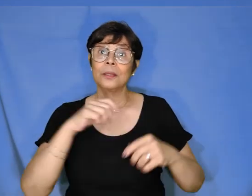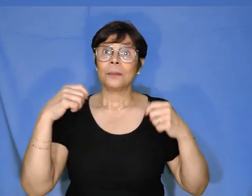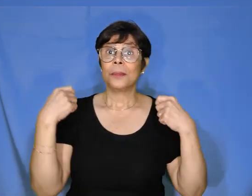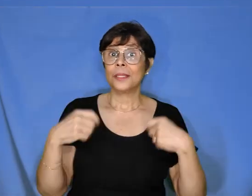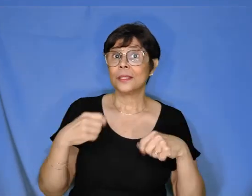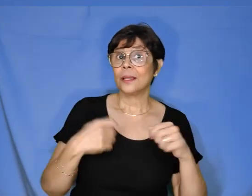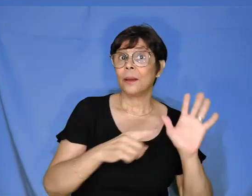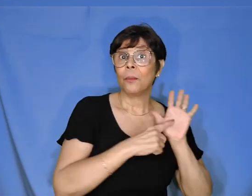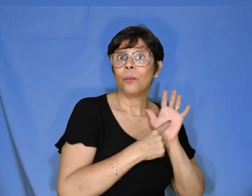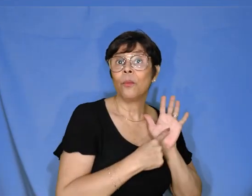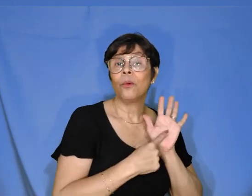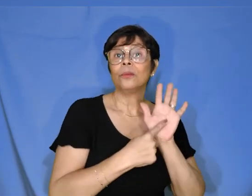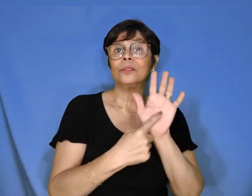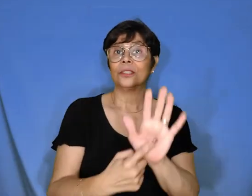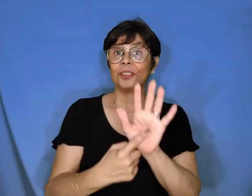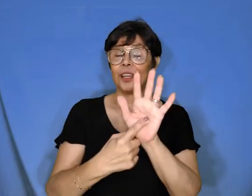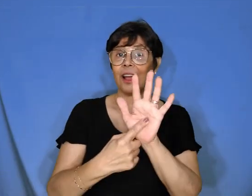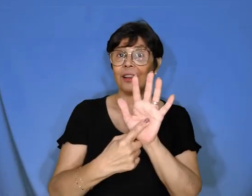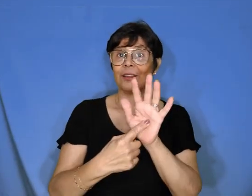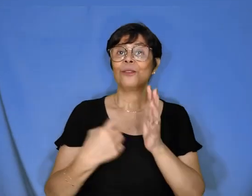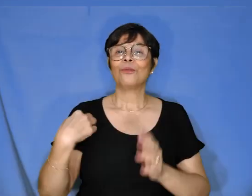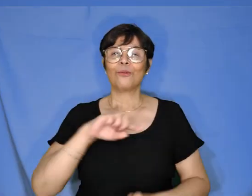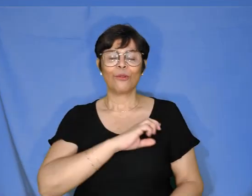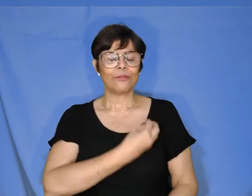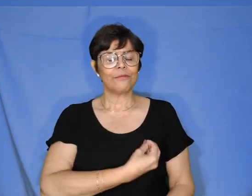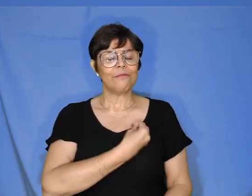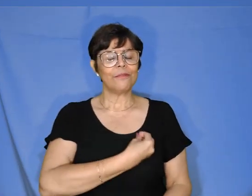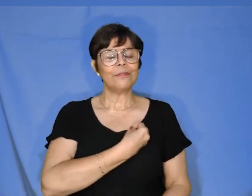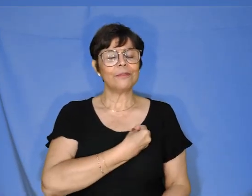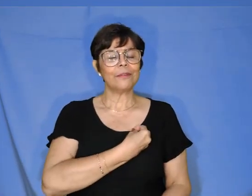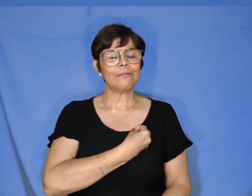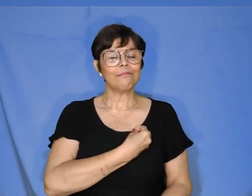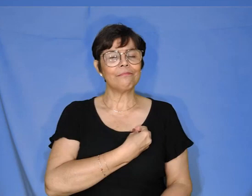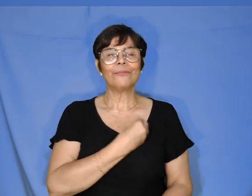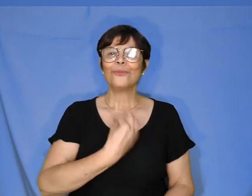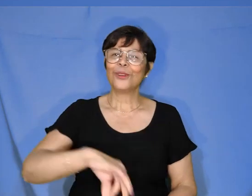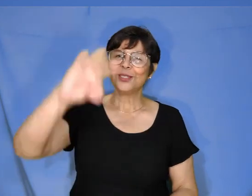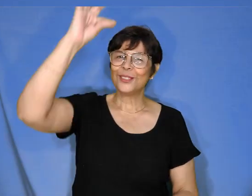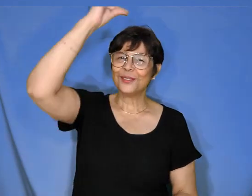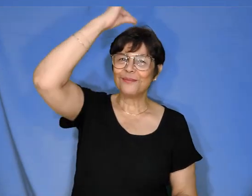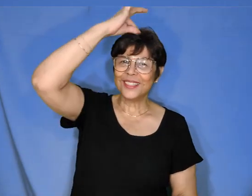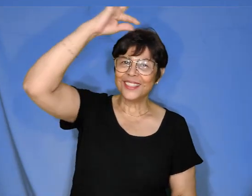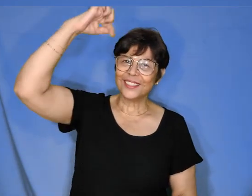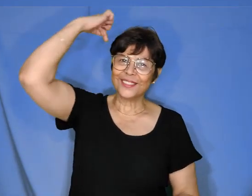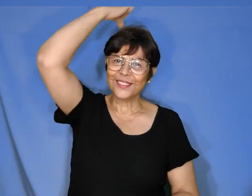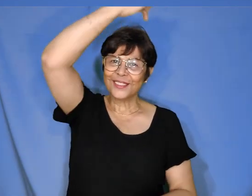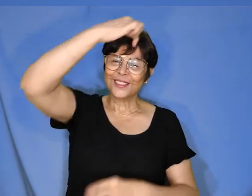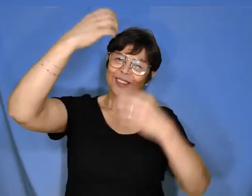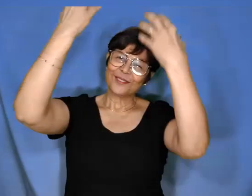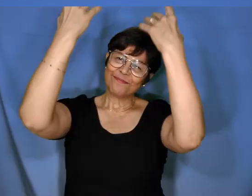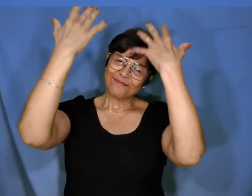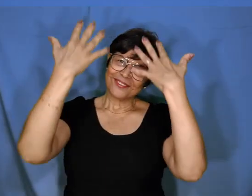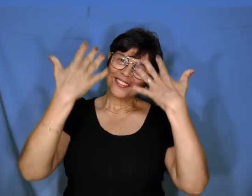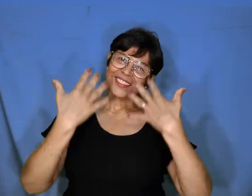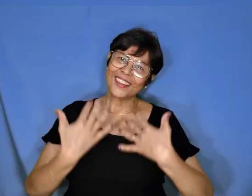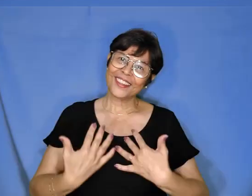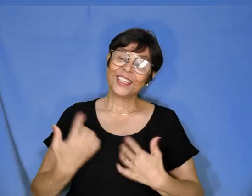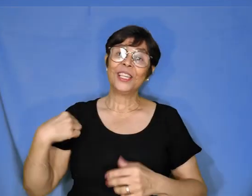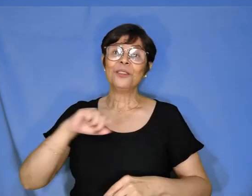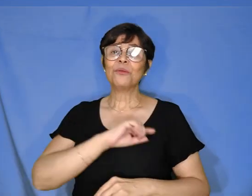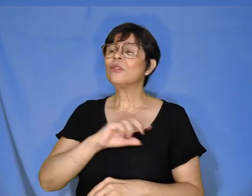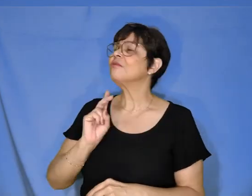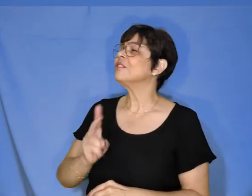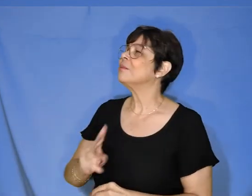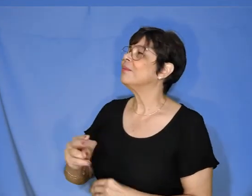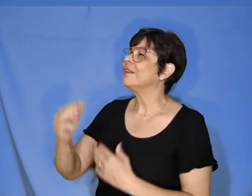Santo? Além daquilo que eu falei do versículo 19, tem o 20 que fala assim, dando sempre graças